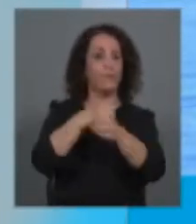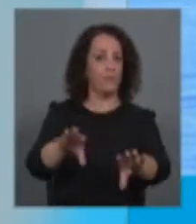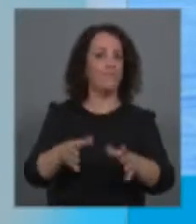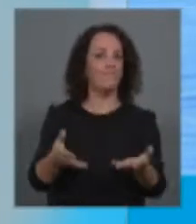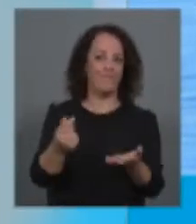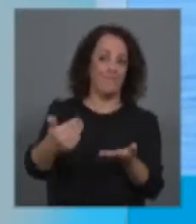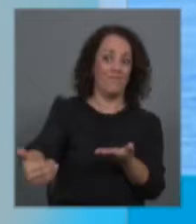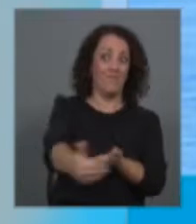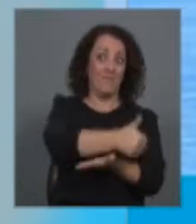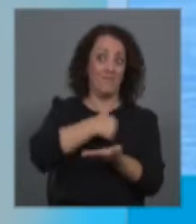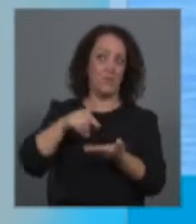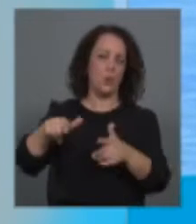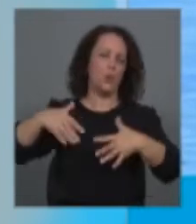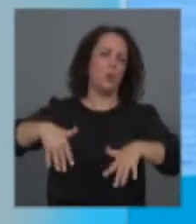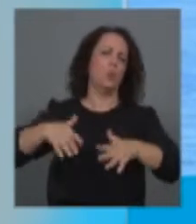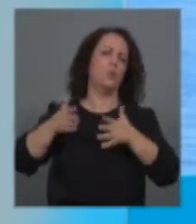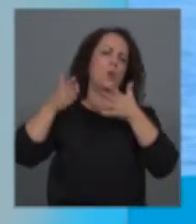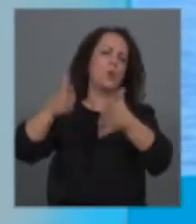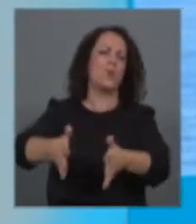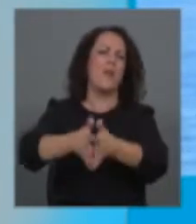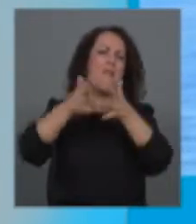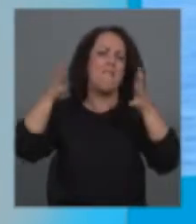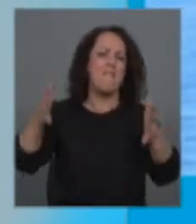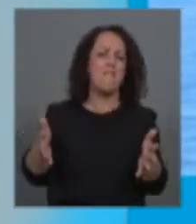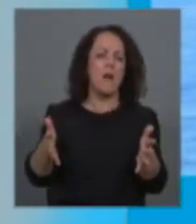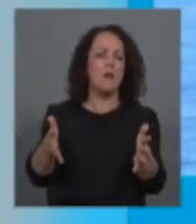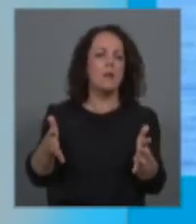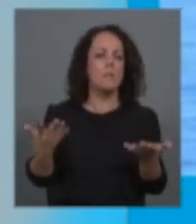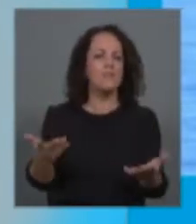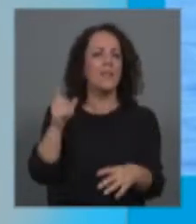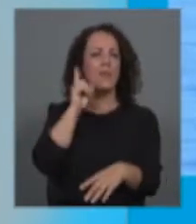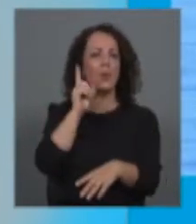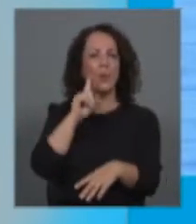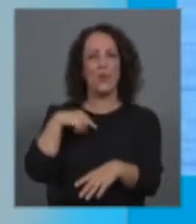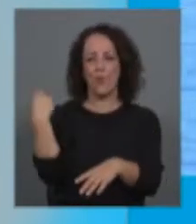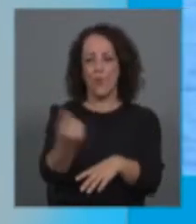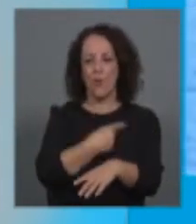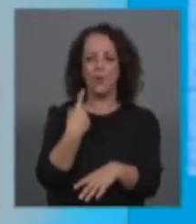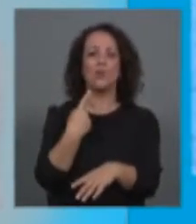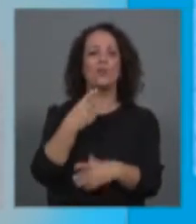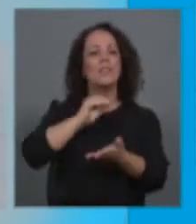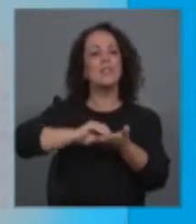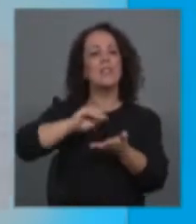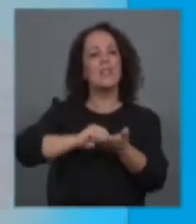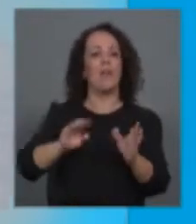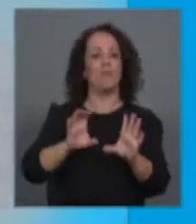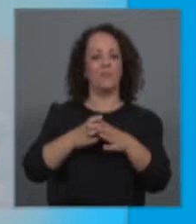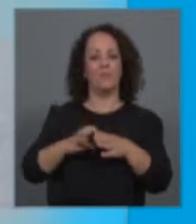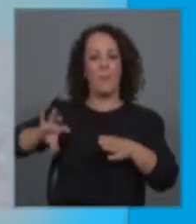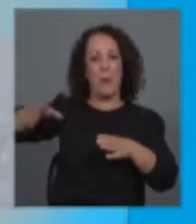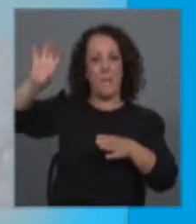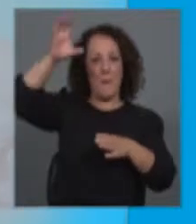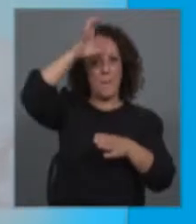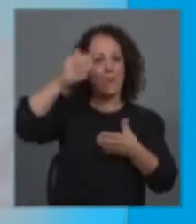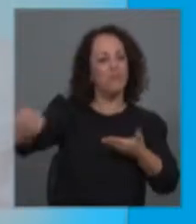facto, uma dimensão muito, muito grande, e é preciso que todos nós, todos os nossos vários secretariados, estejam, de facto, empenhados e